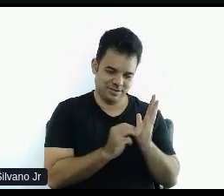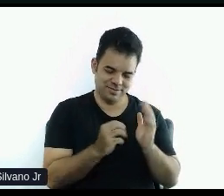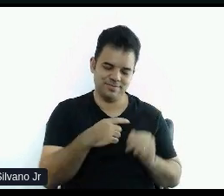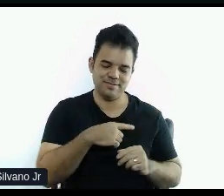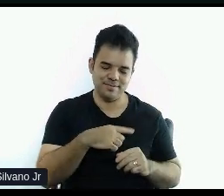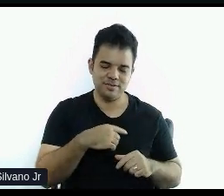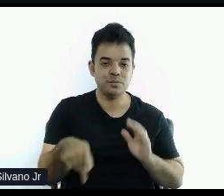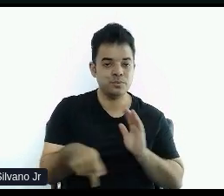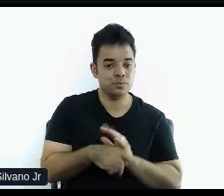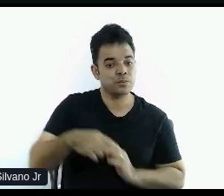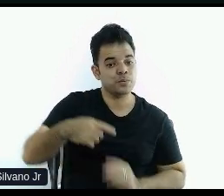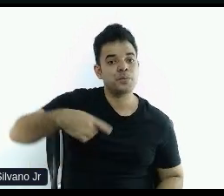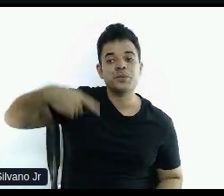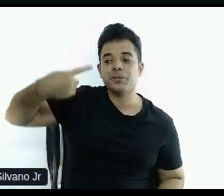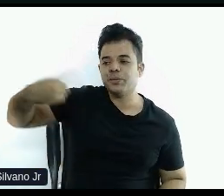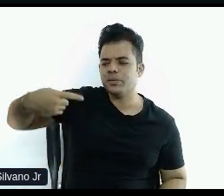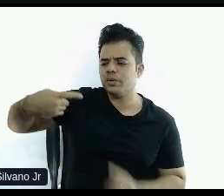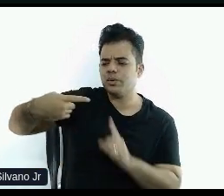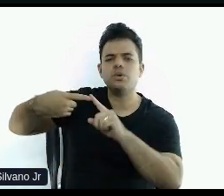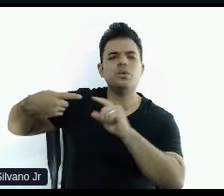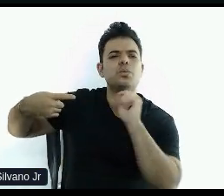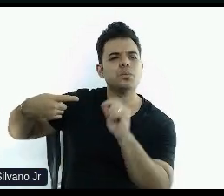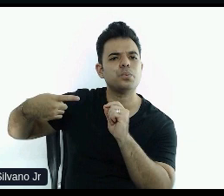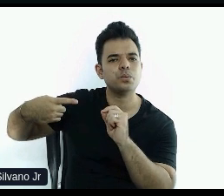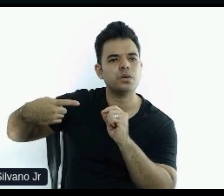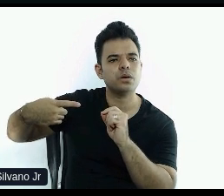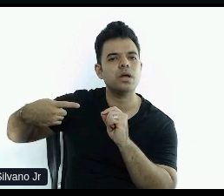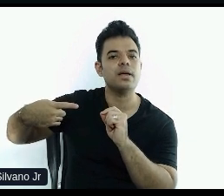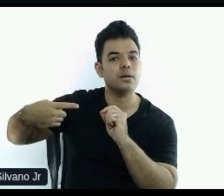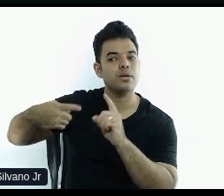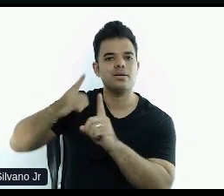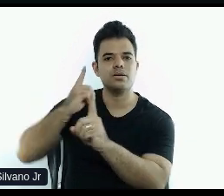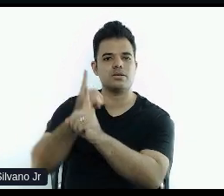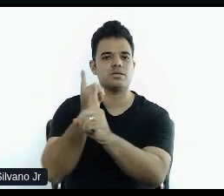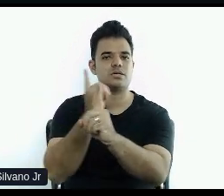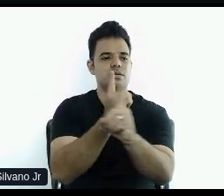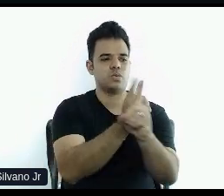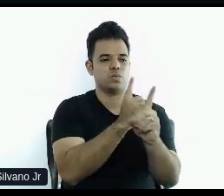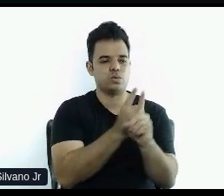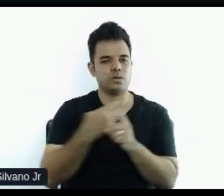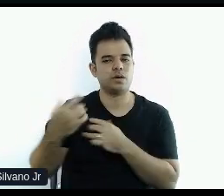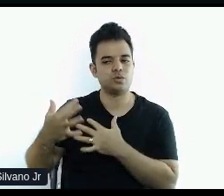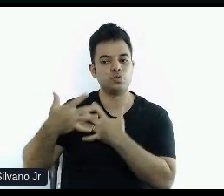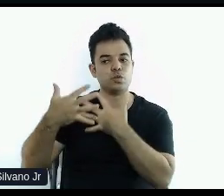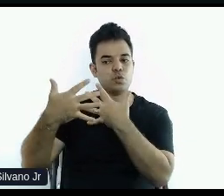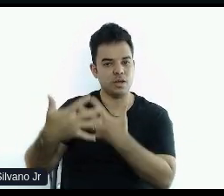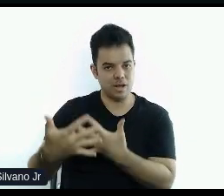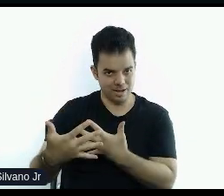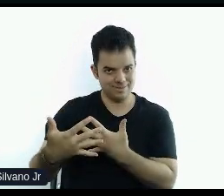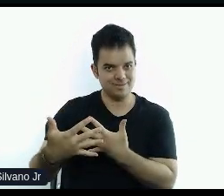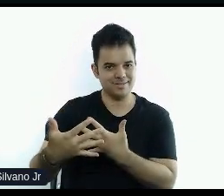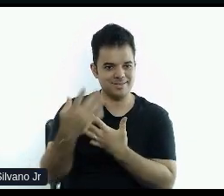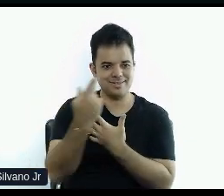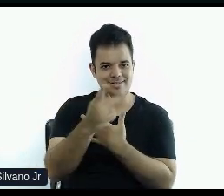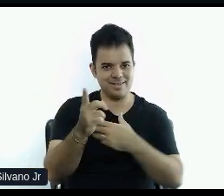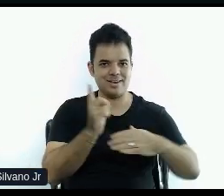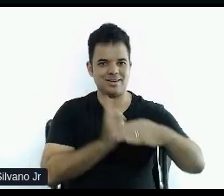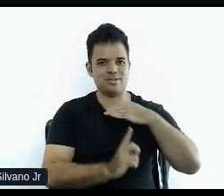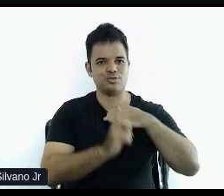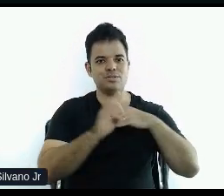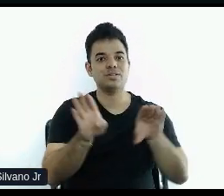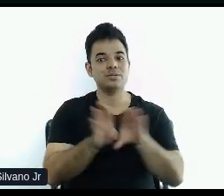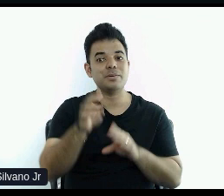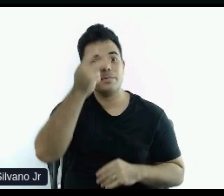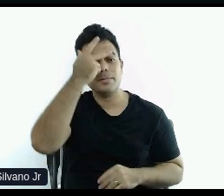desses passos é justamente na identificação das jornadas, que vai olhar para quais são as jornadas e as personas que já